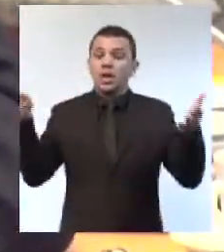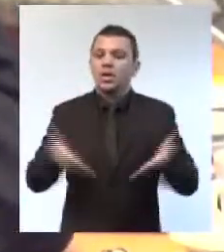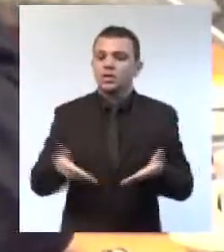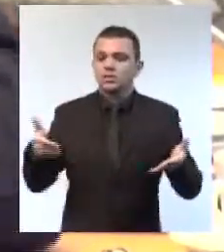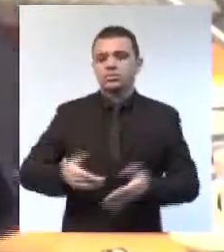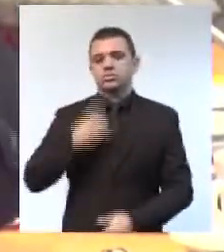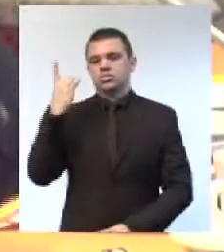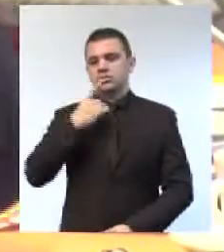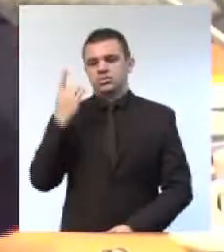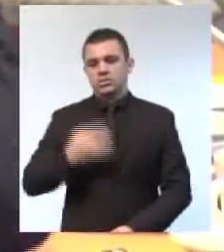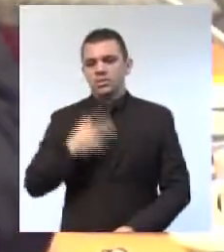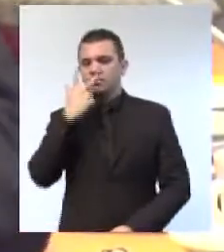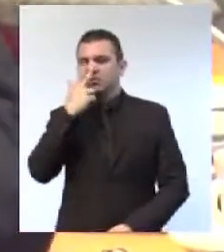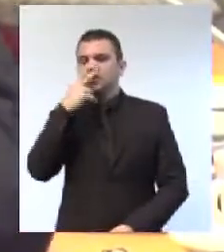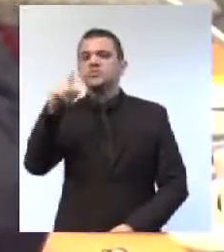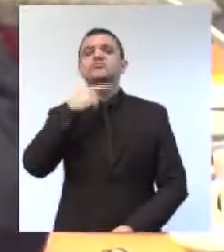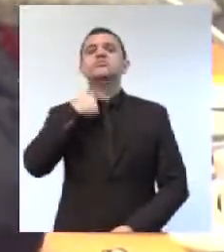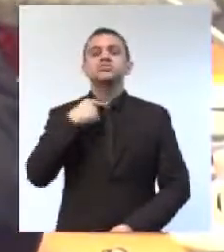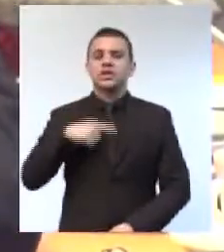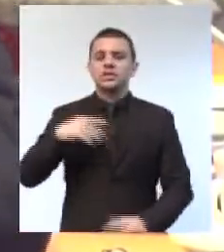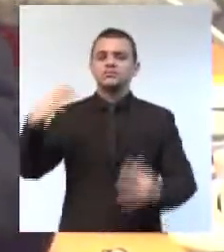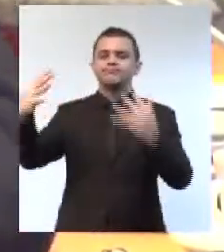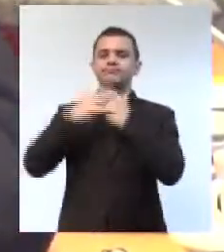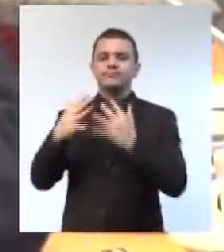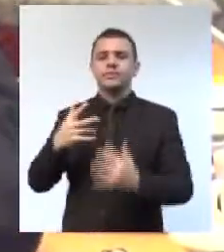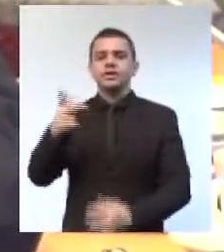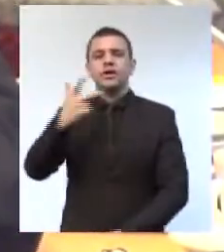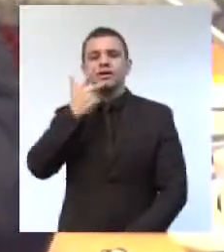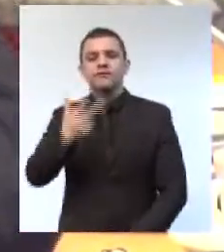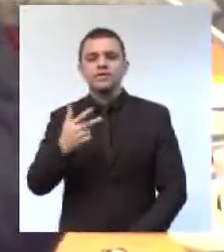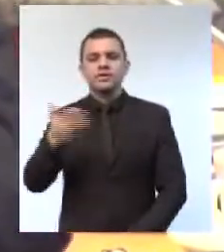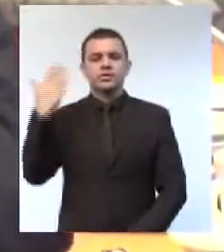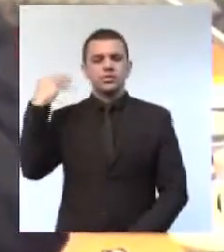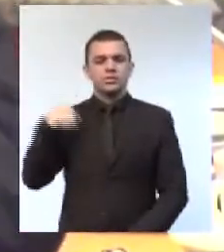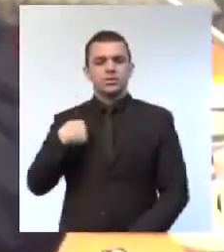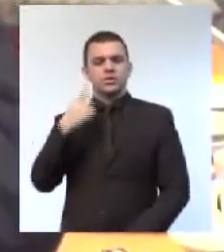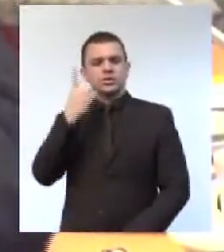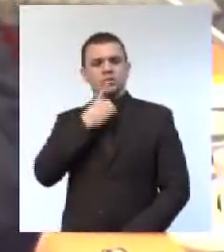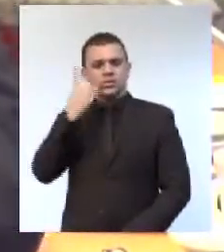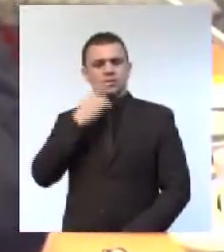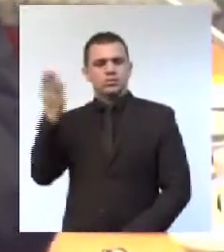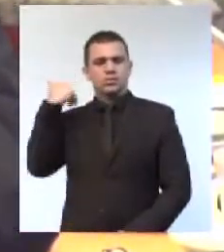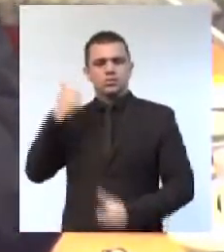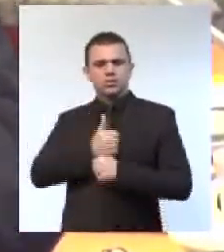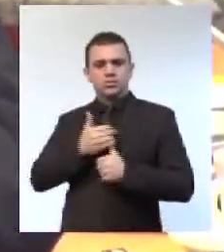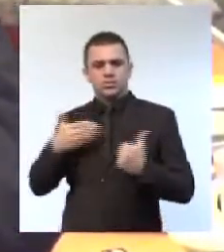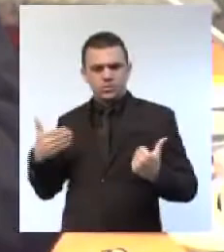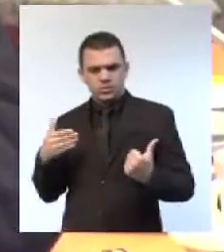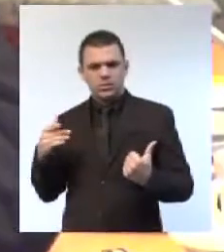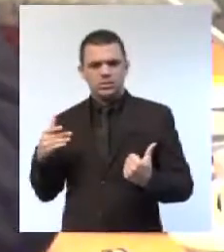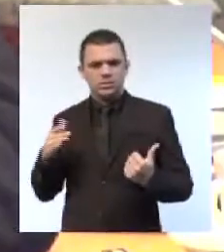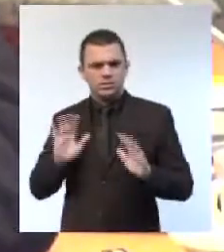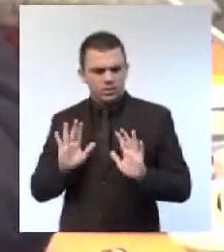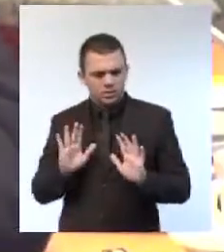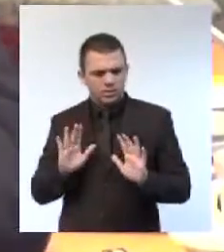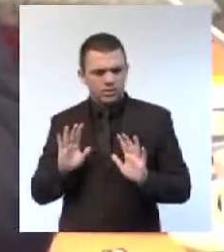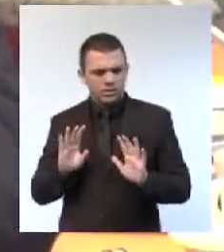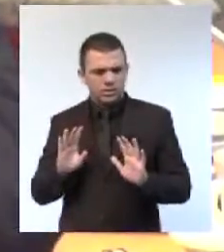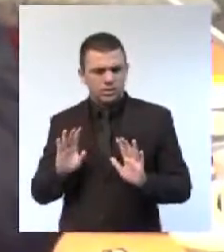tão nervoso na ânsia de me atacar, que disse que eu era deputado na legislatura passada. Deputado